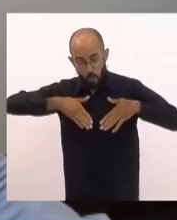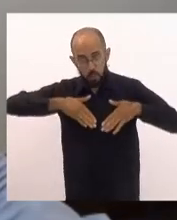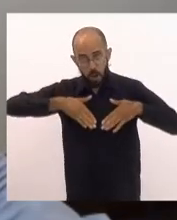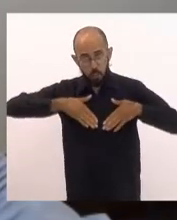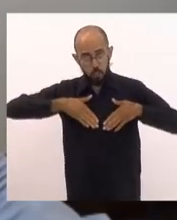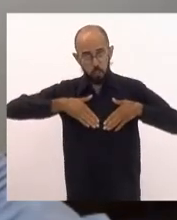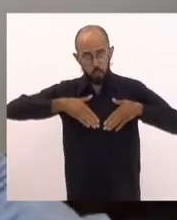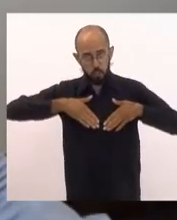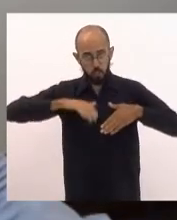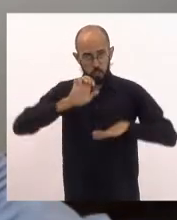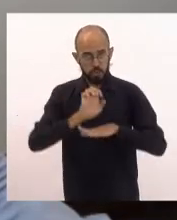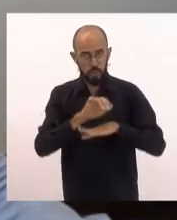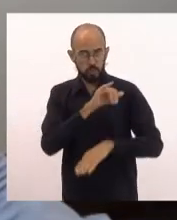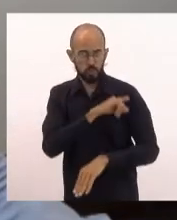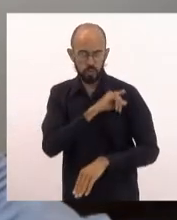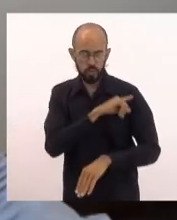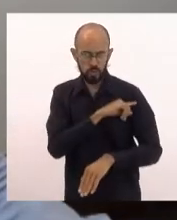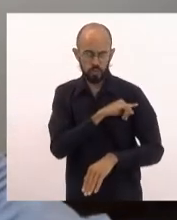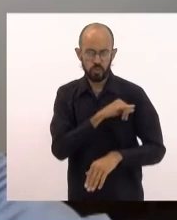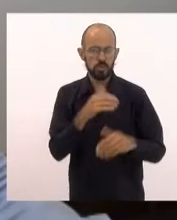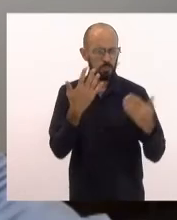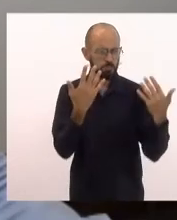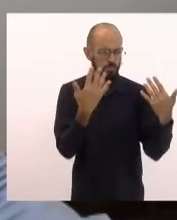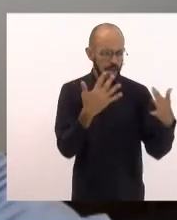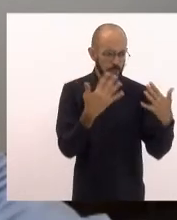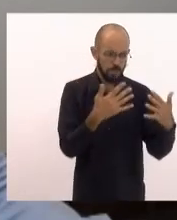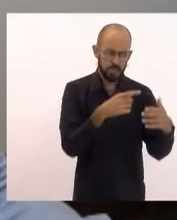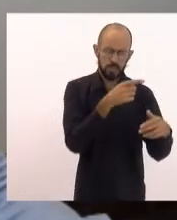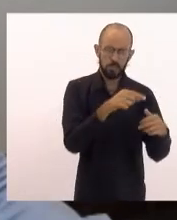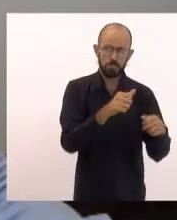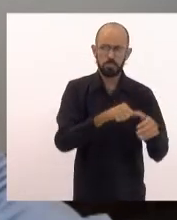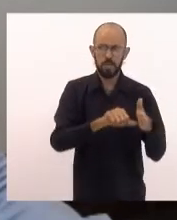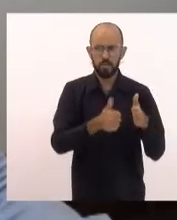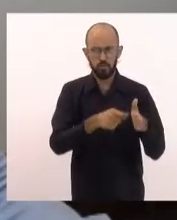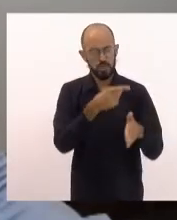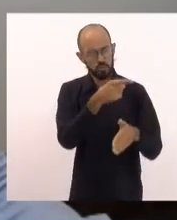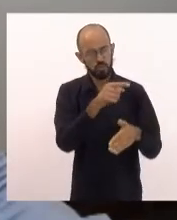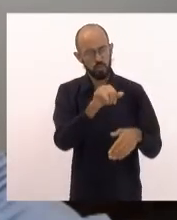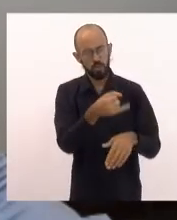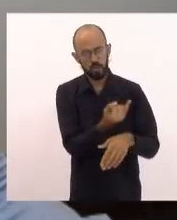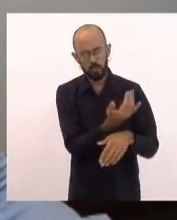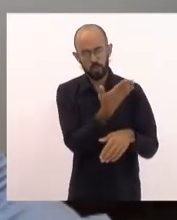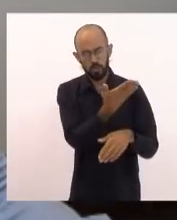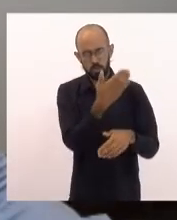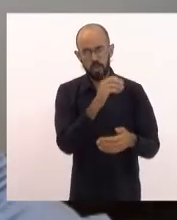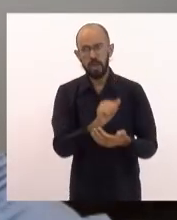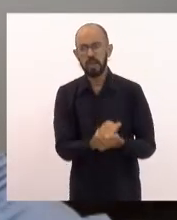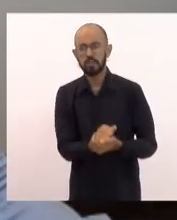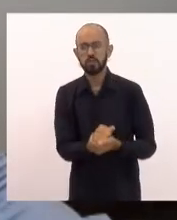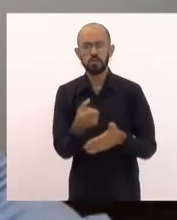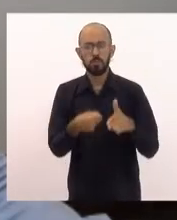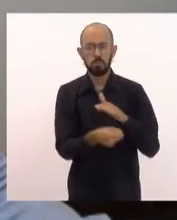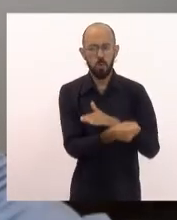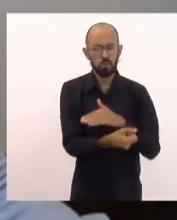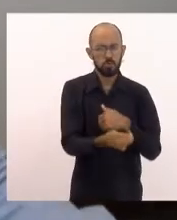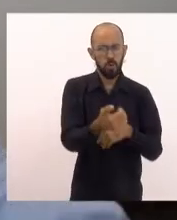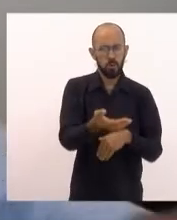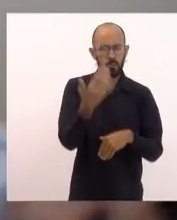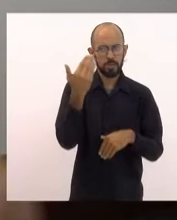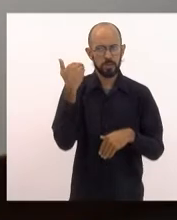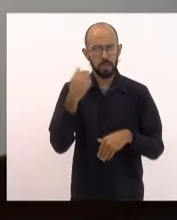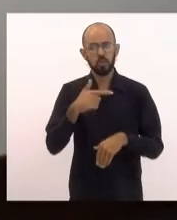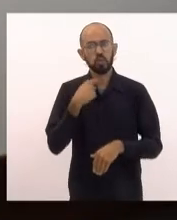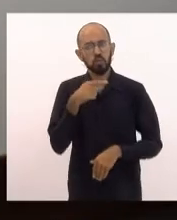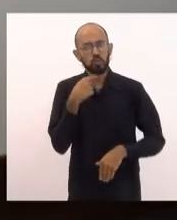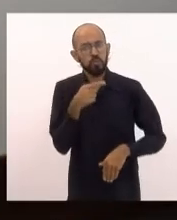Vossa Excelência, né, na sessão plenária da LERJ, é a primeira vez que tem essa oportunidade, Vossa Excelência tomou posse recentemente, não tenho